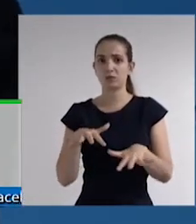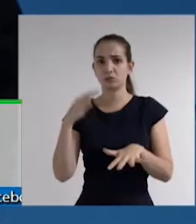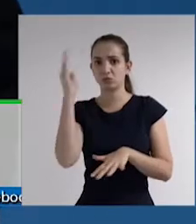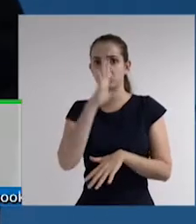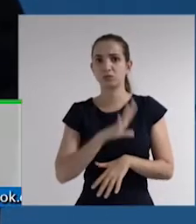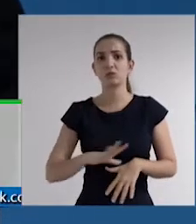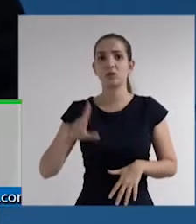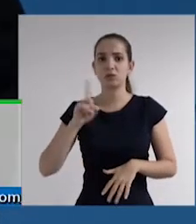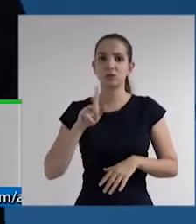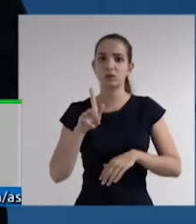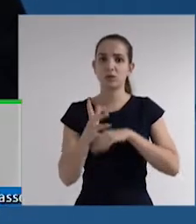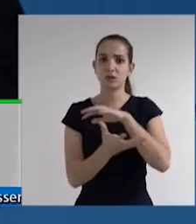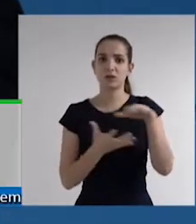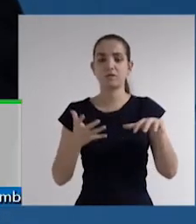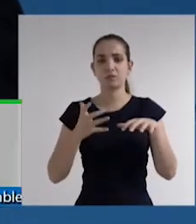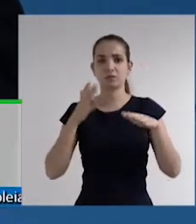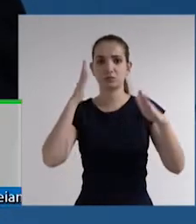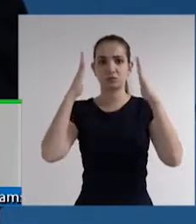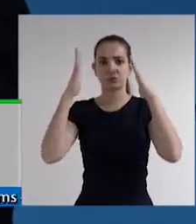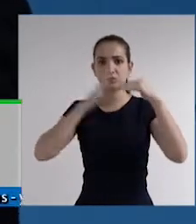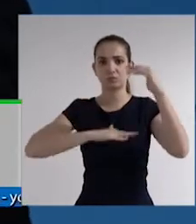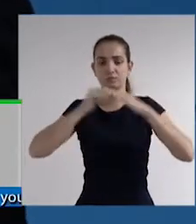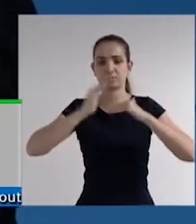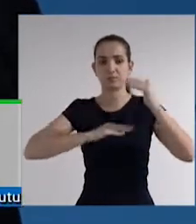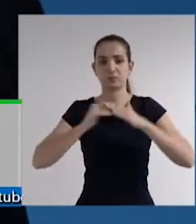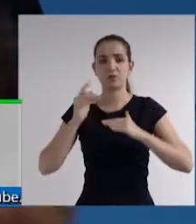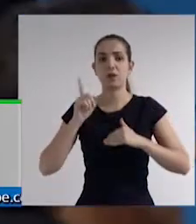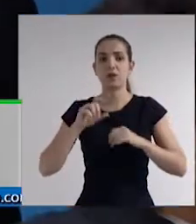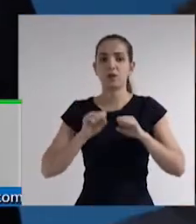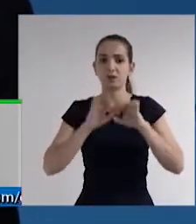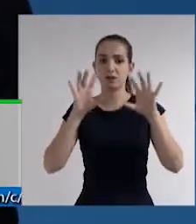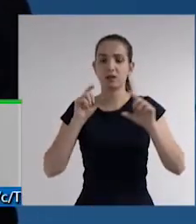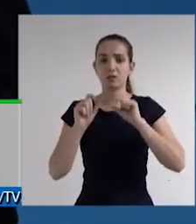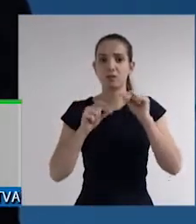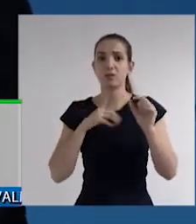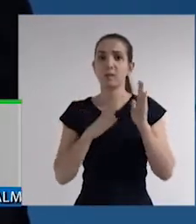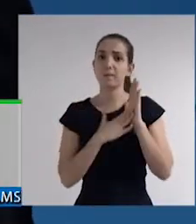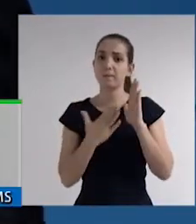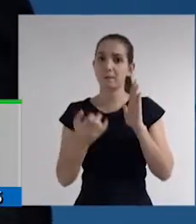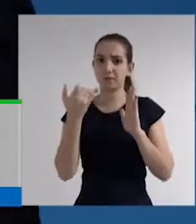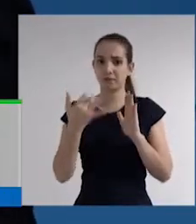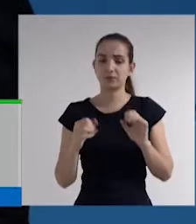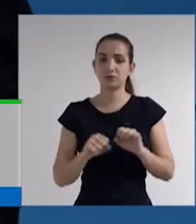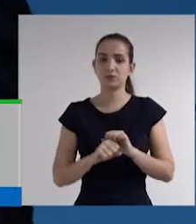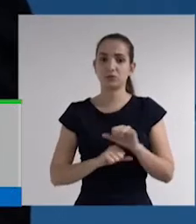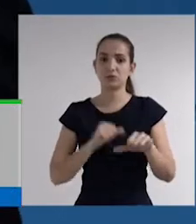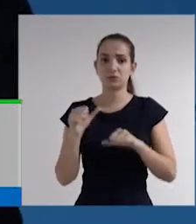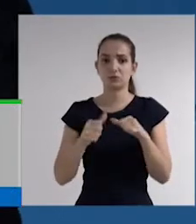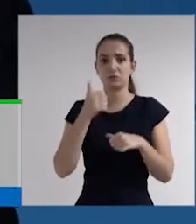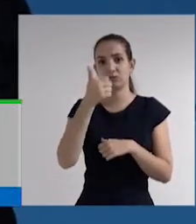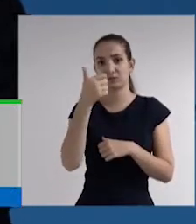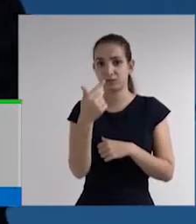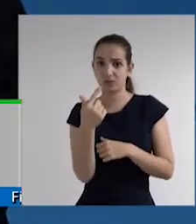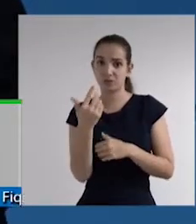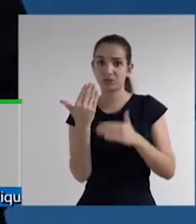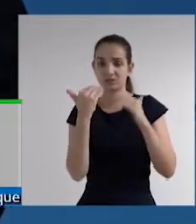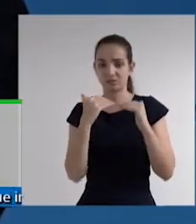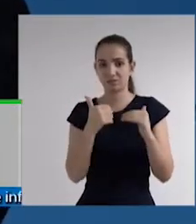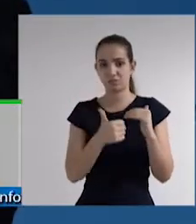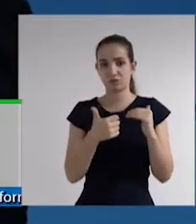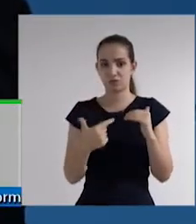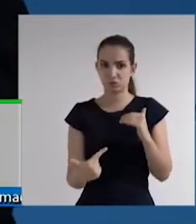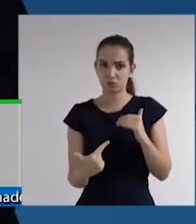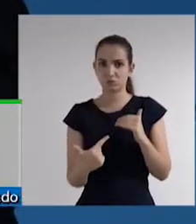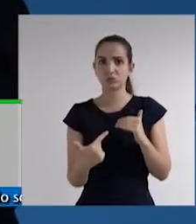caminhoneiros. Deixando bem claro que essa proposta da mudança de 17 para 12, é